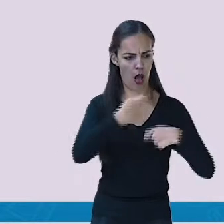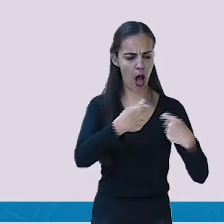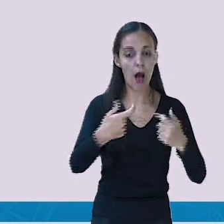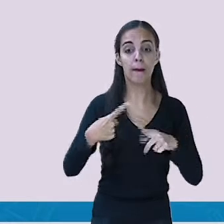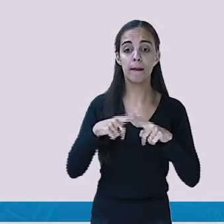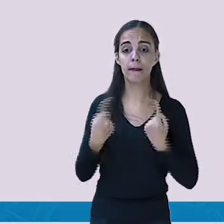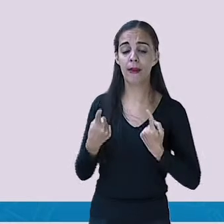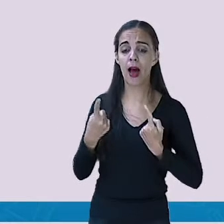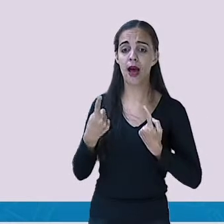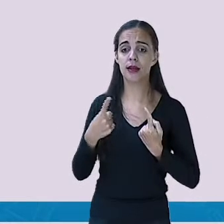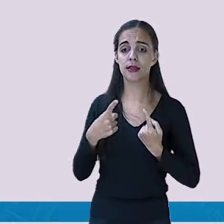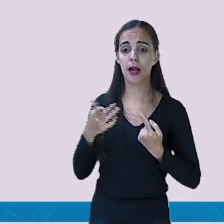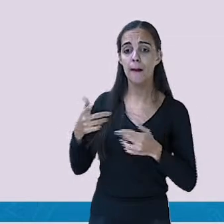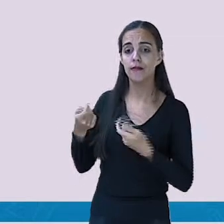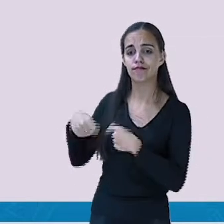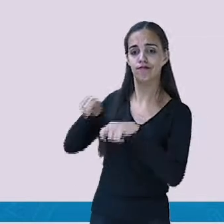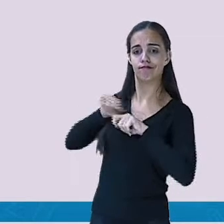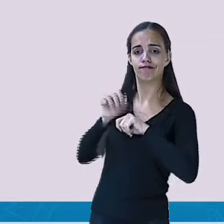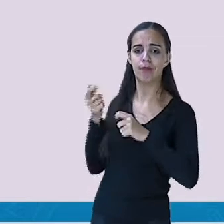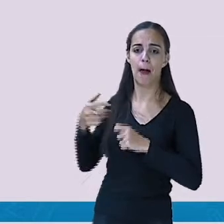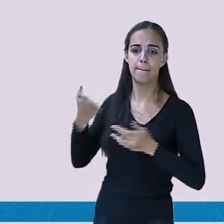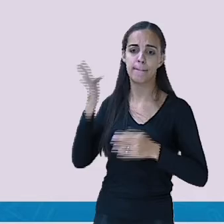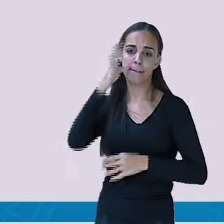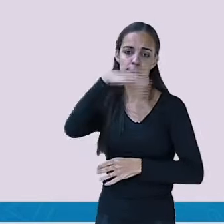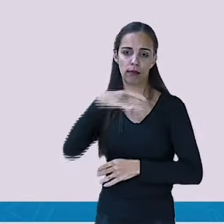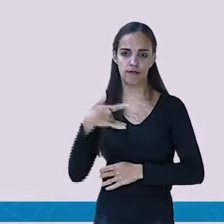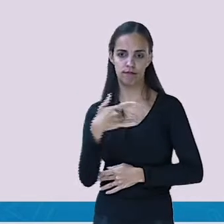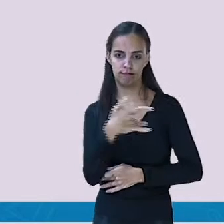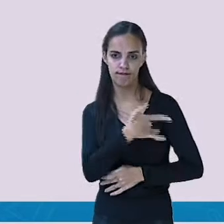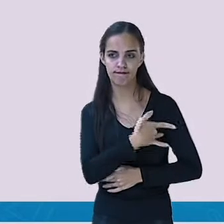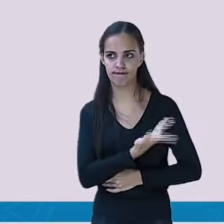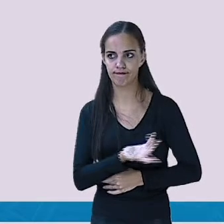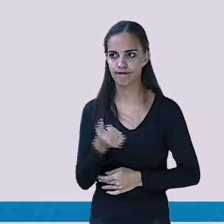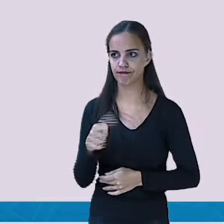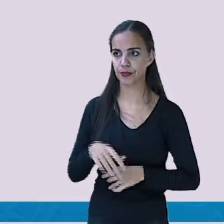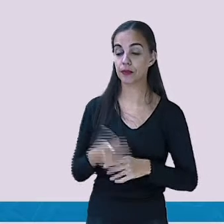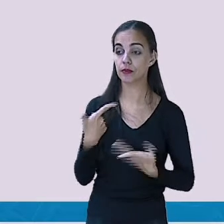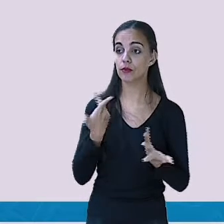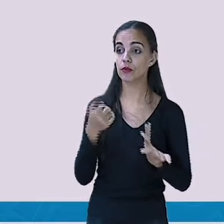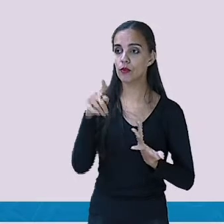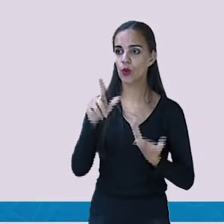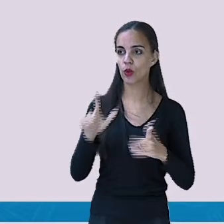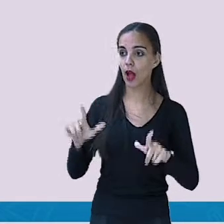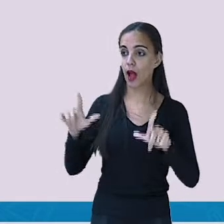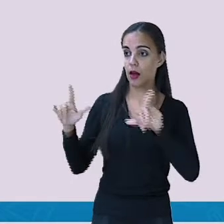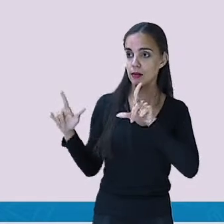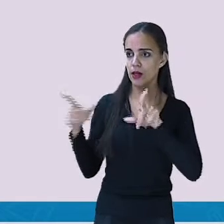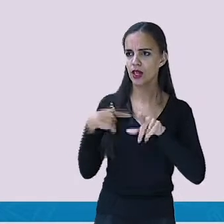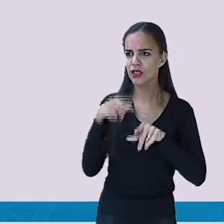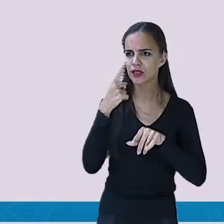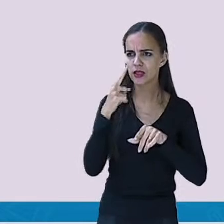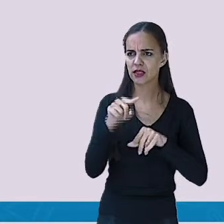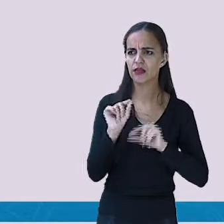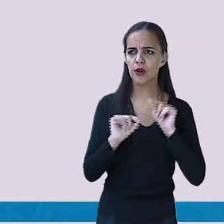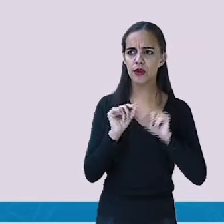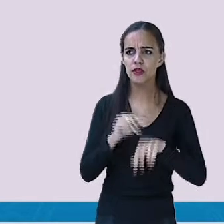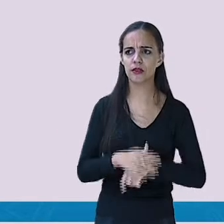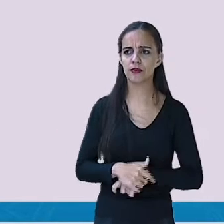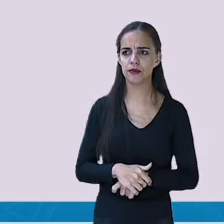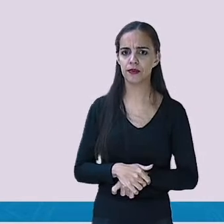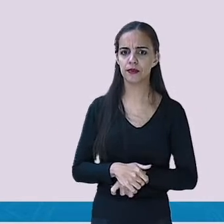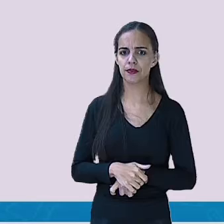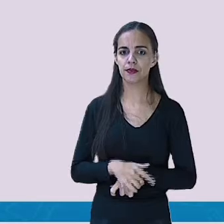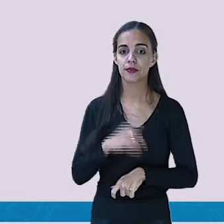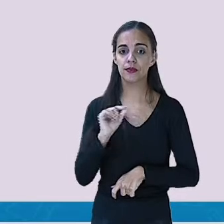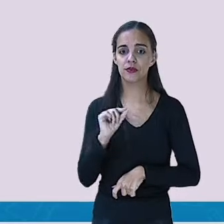doenças respiratórias, outras questões. Nesta imagem, nós temos aqui